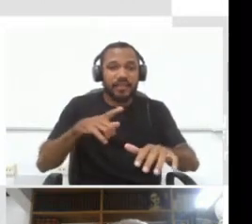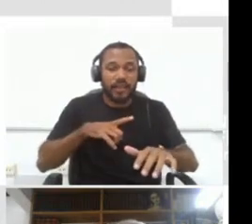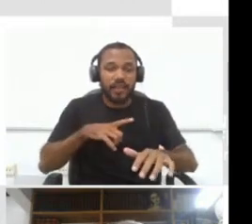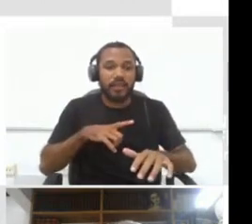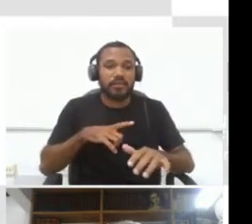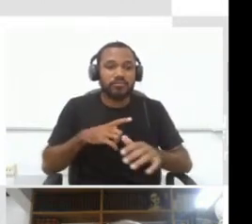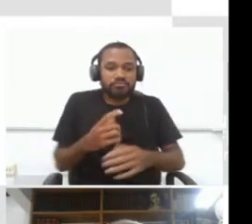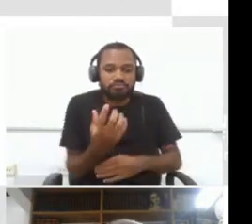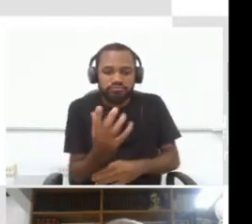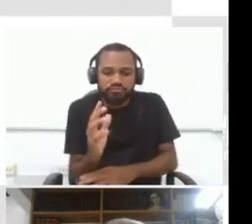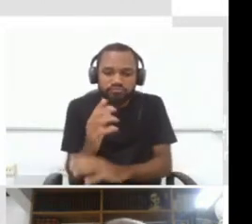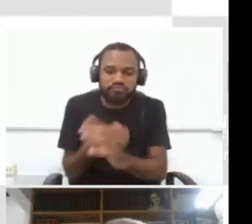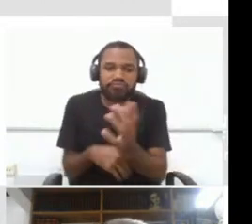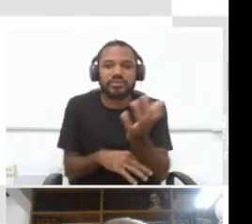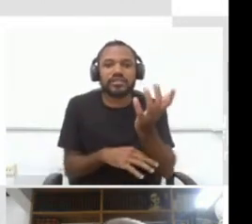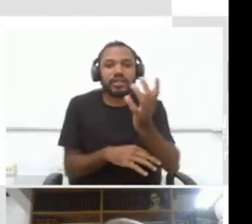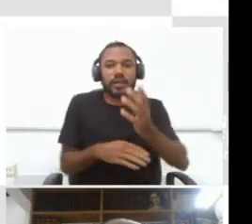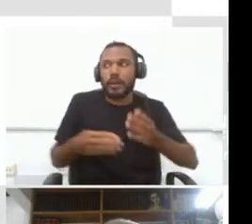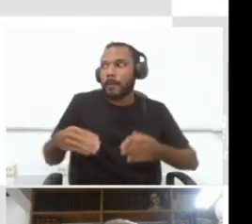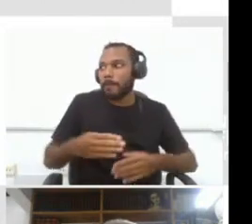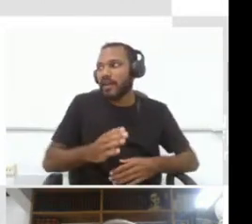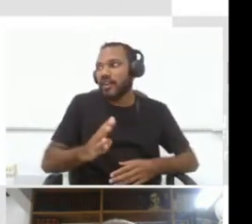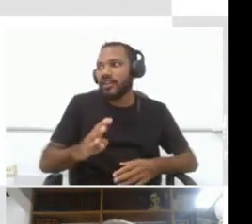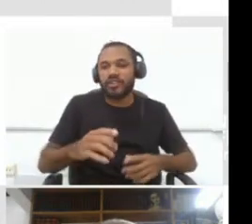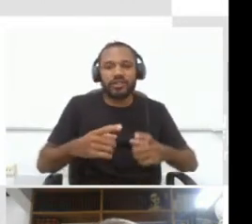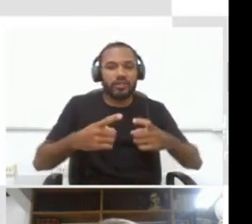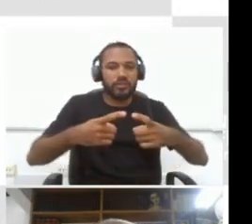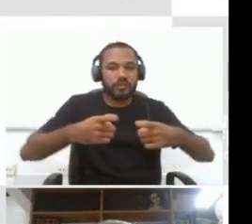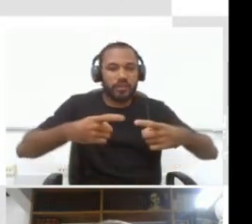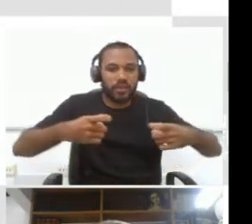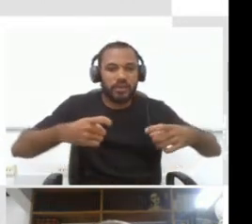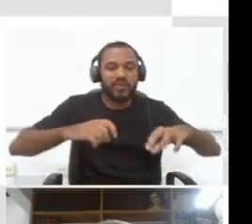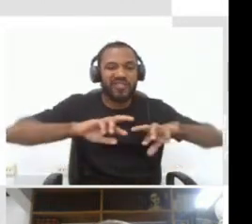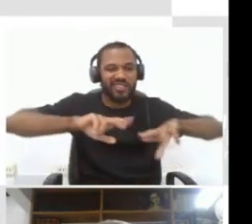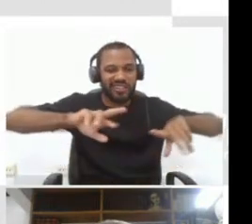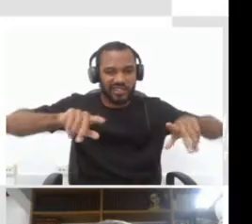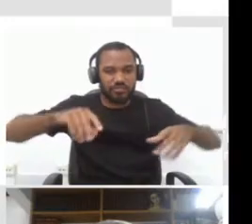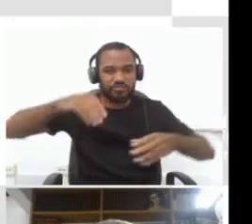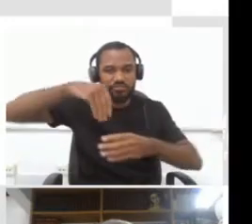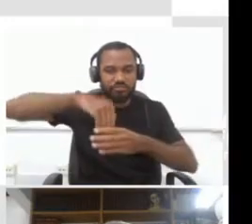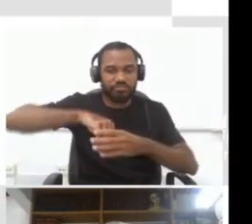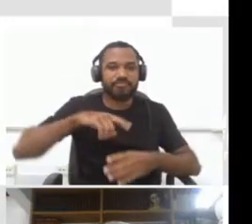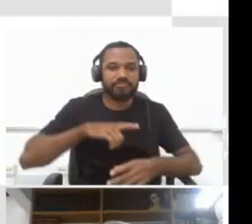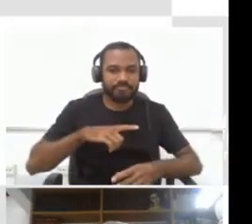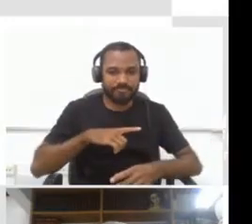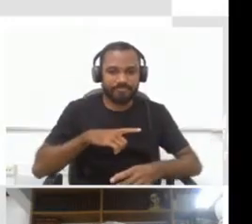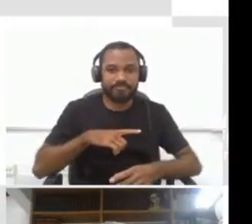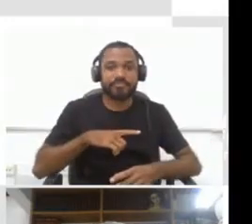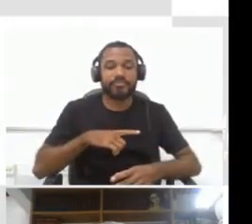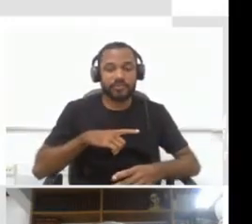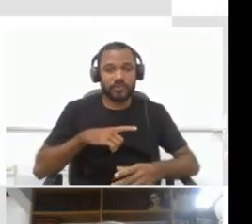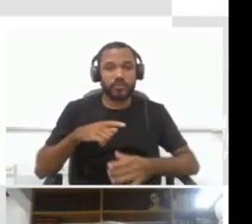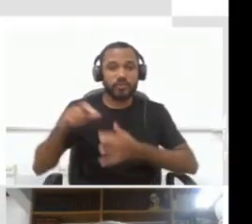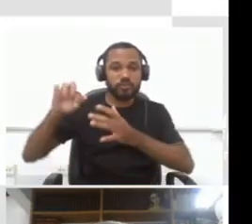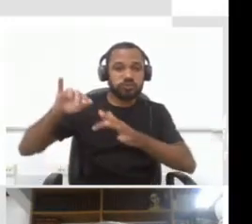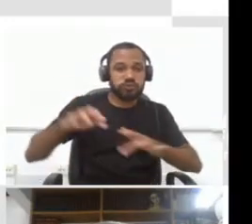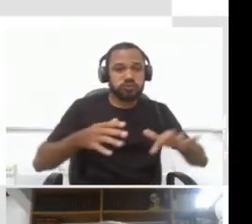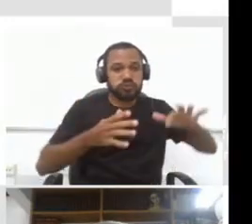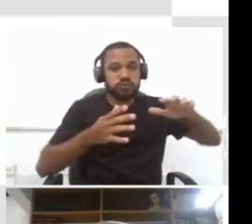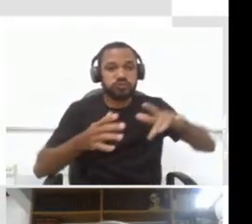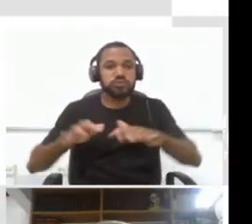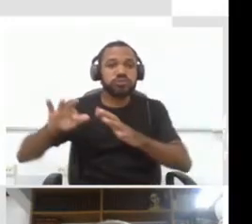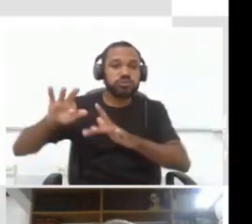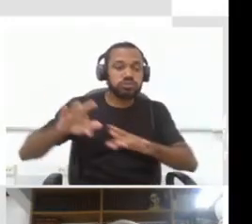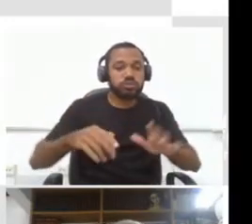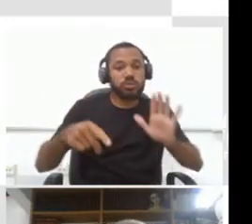mamíferos marinhos, de espécies migratórias, né? Fortíssimas correntes marítimas estão passando por aqui, entre as quais a corrente do norte do